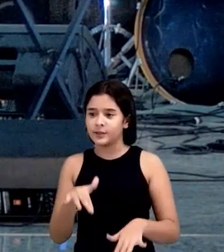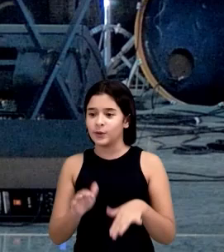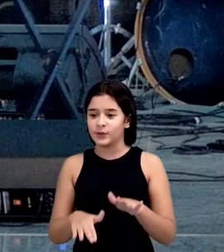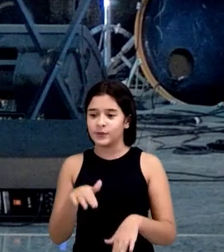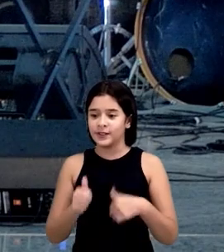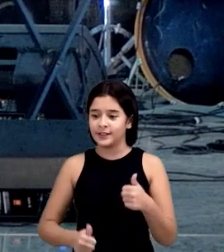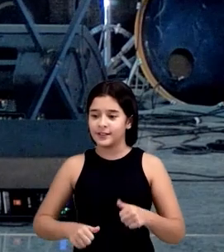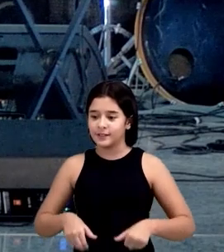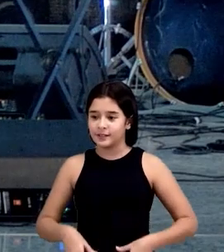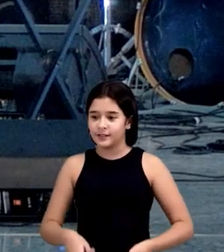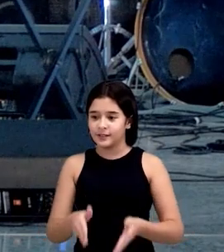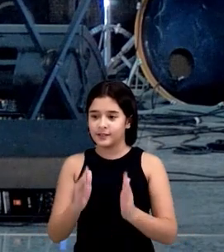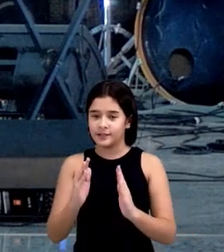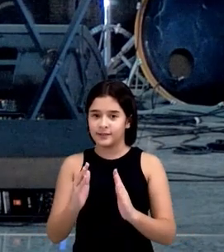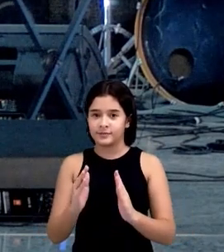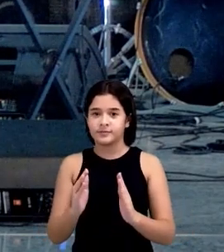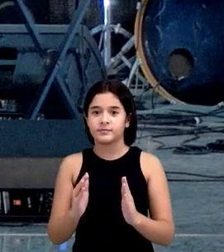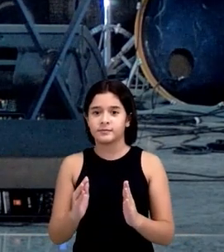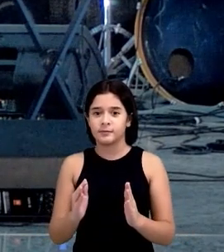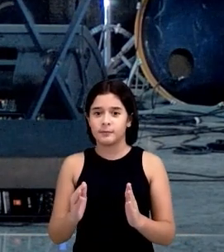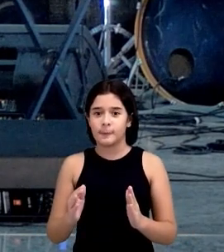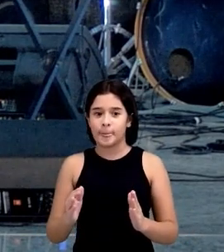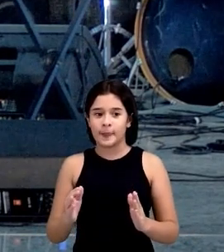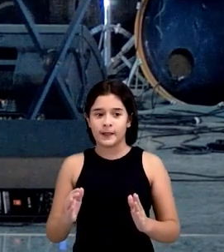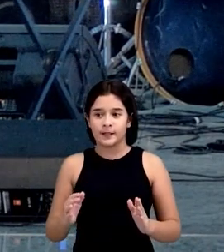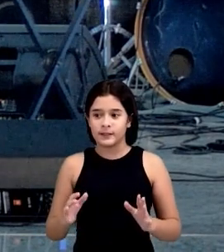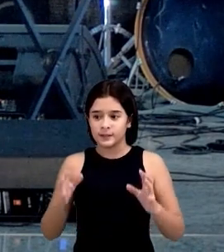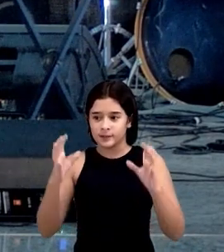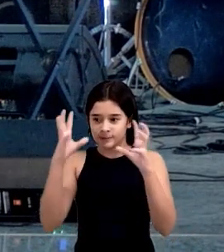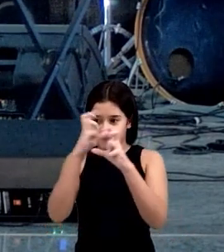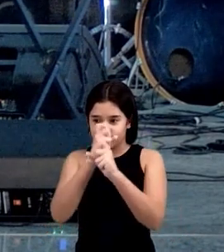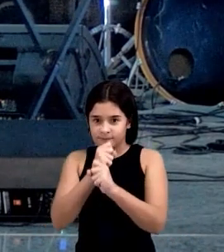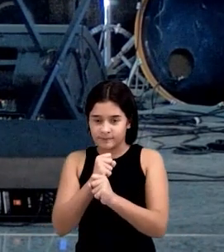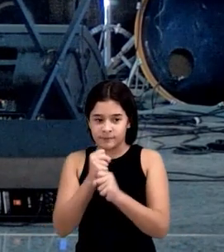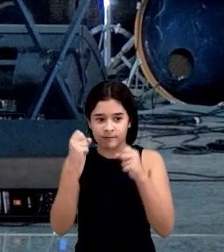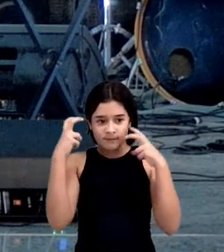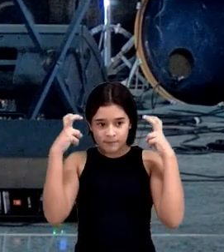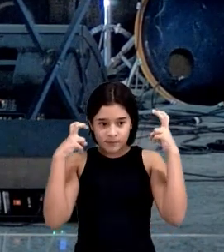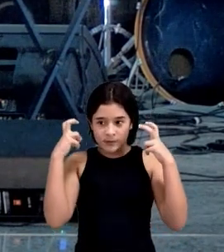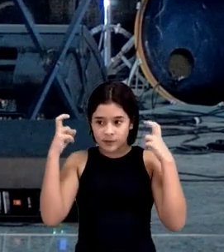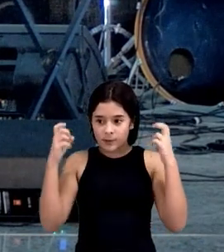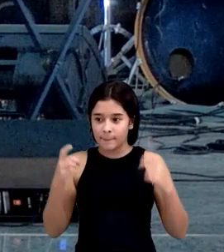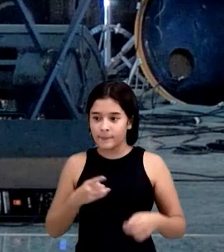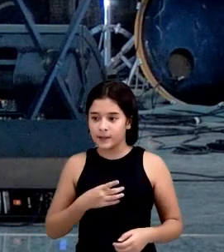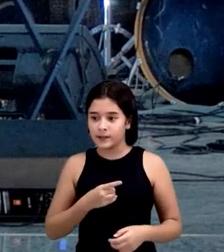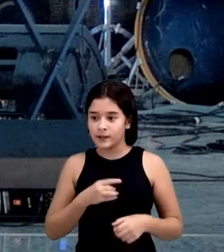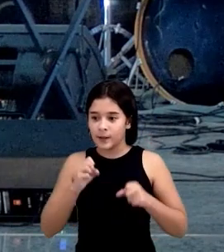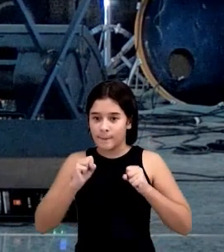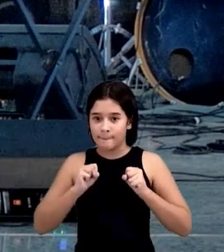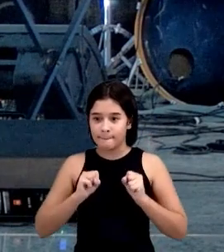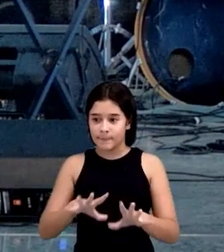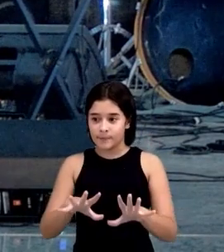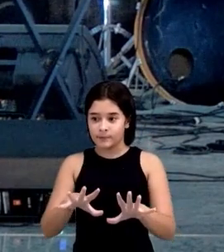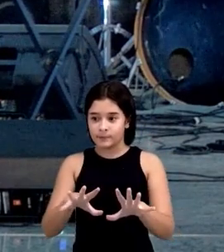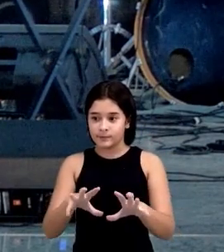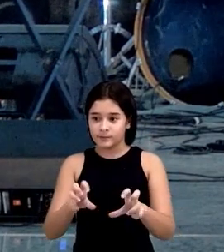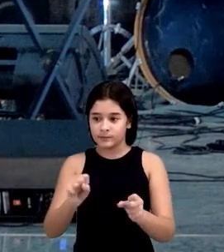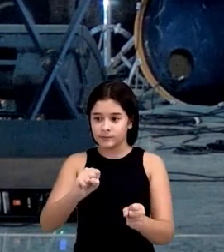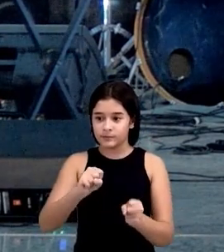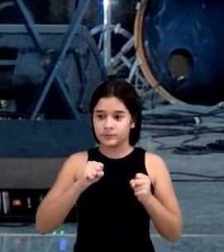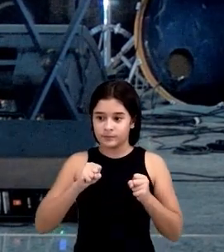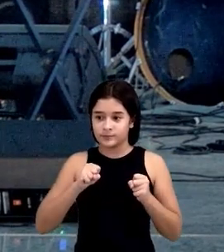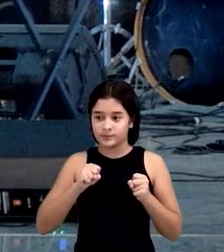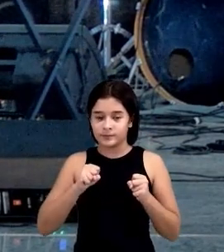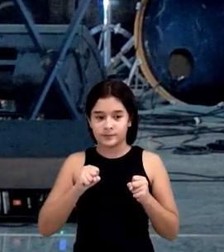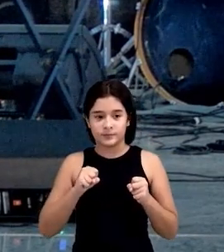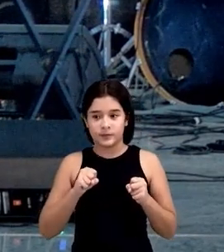acontece? Fica escuro. Para a gente é óbvio, né? Mas você já percebeu o impacto disso? O ficar escuro,